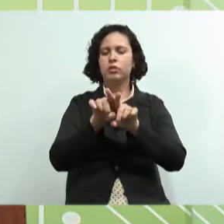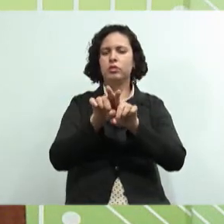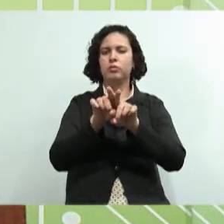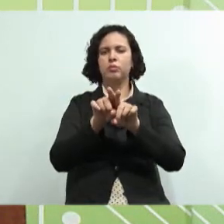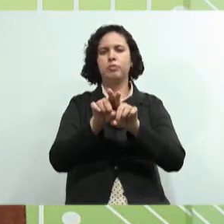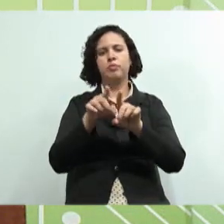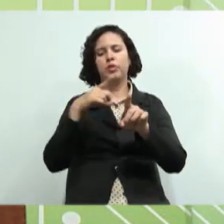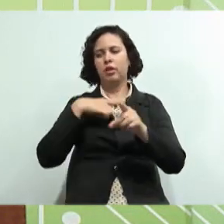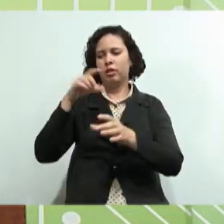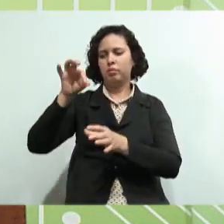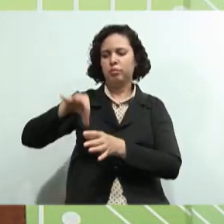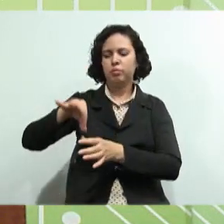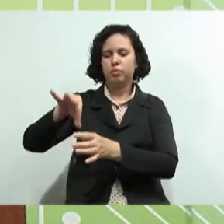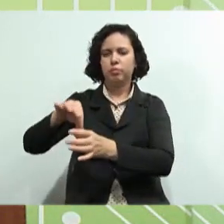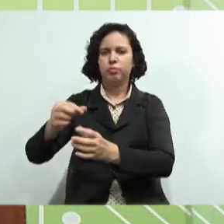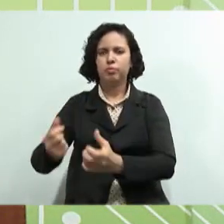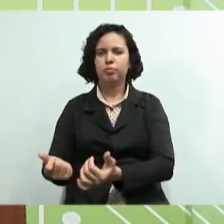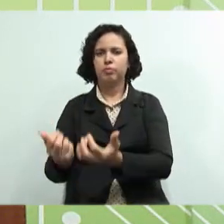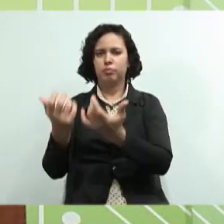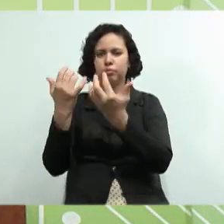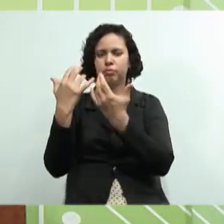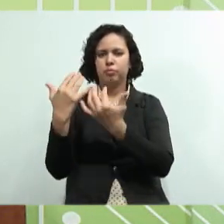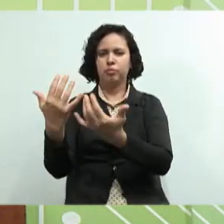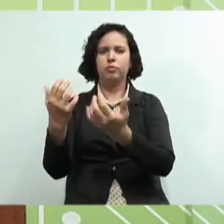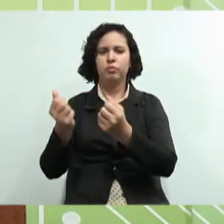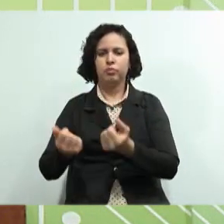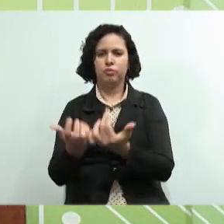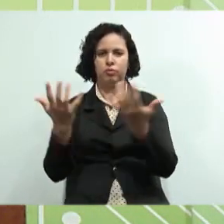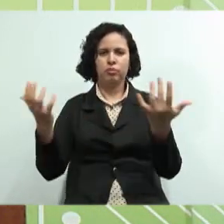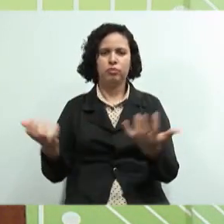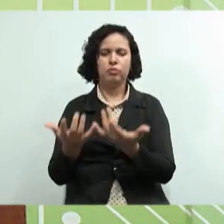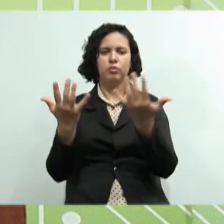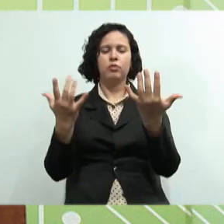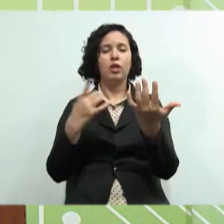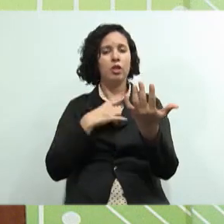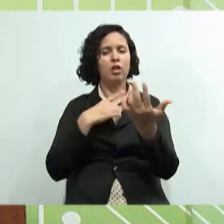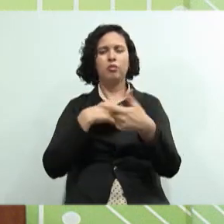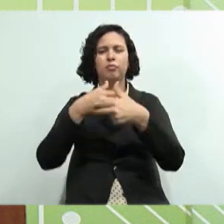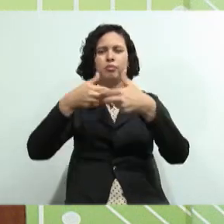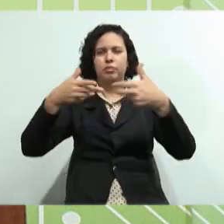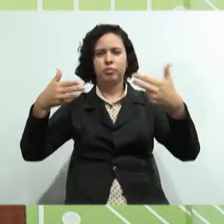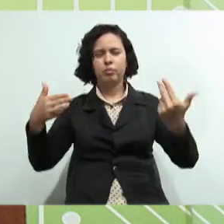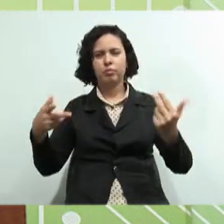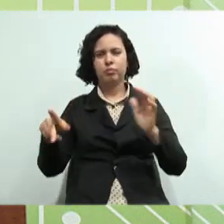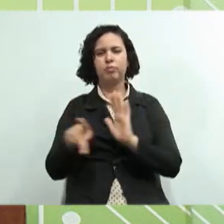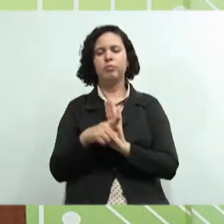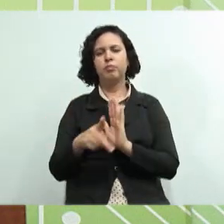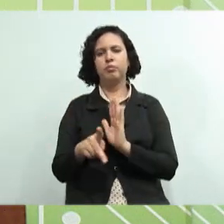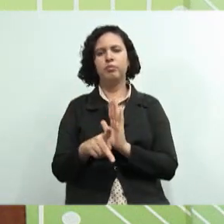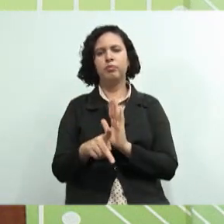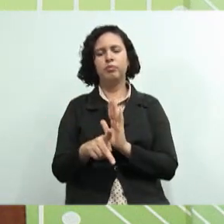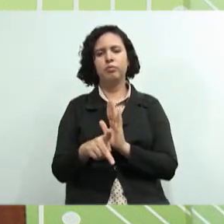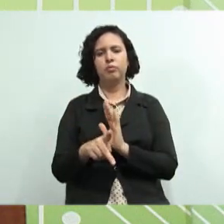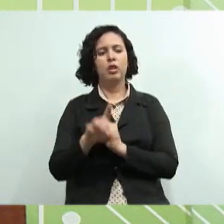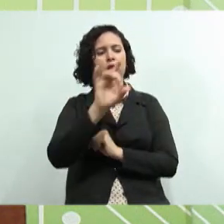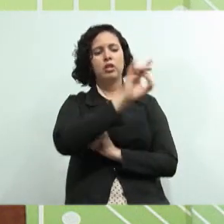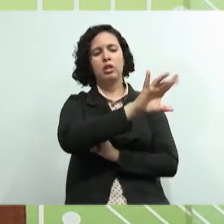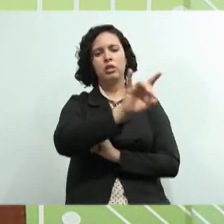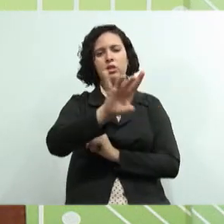mas também planta outras culturas. Você vai plantar vários vegetais ou várias hortaliças. Vai depender, então, do